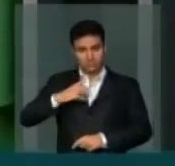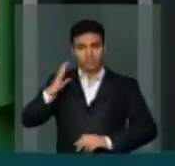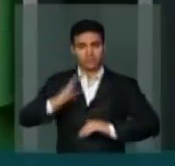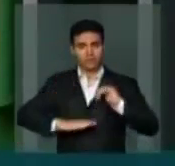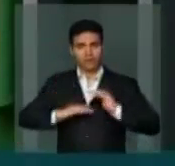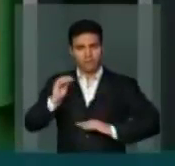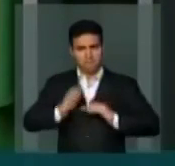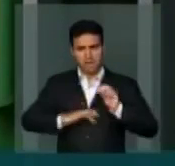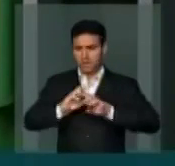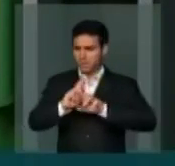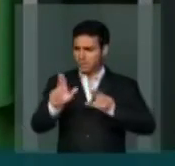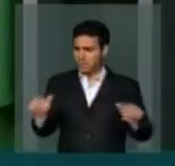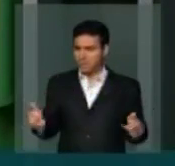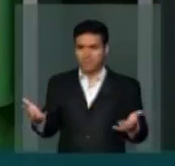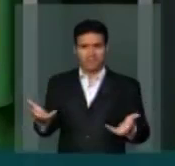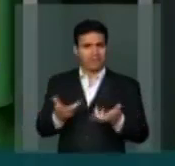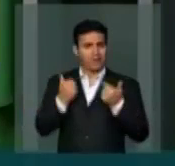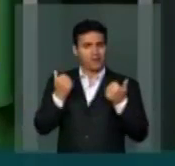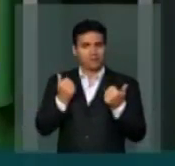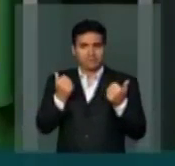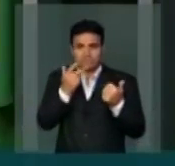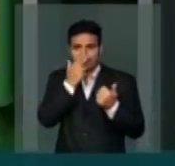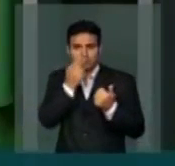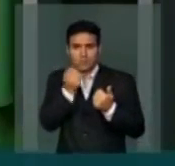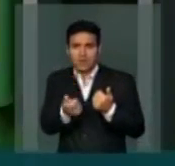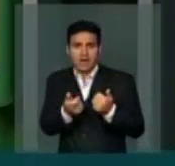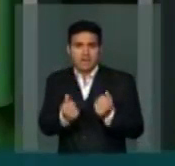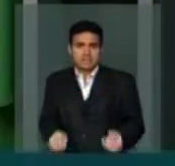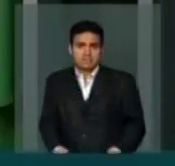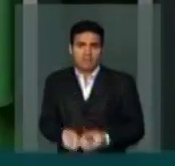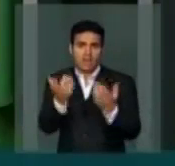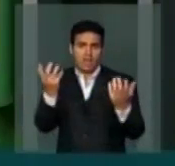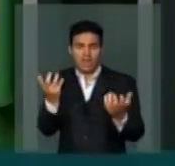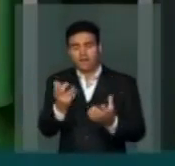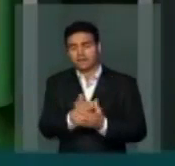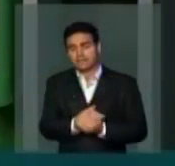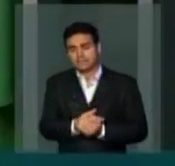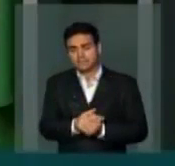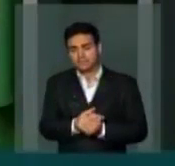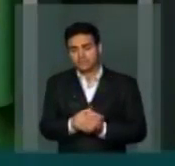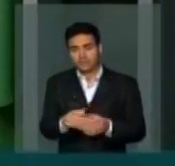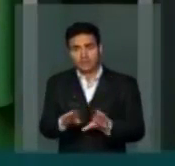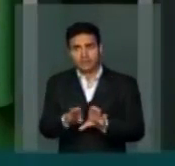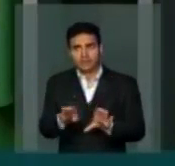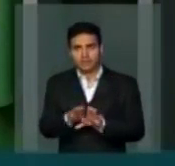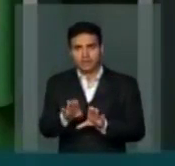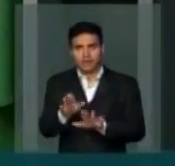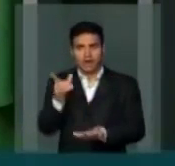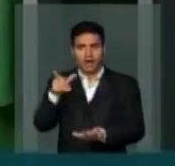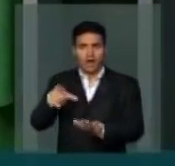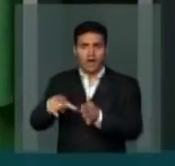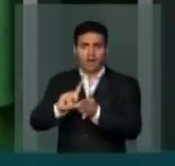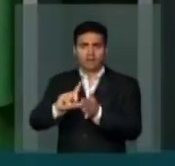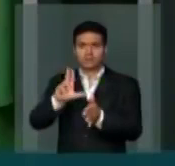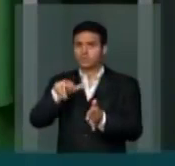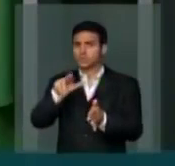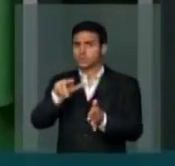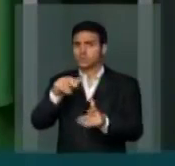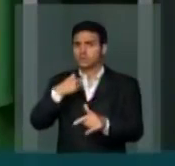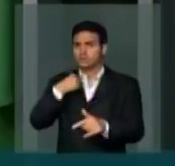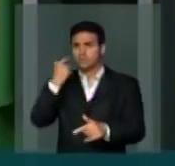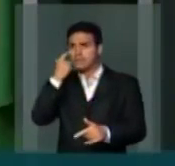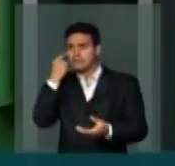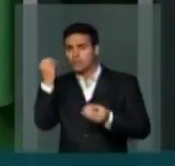feitos notáveis, com requintes de milagre, fora do senso comum, e por que não dizer inimagináveis aos olhos do homem